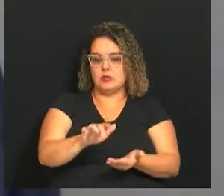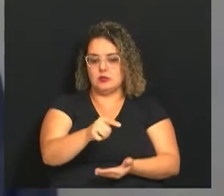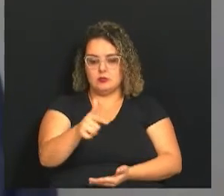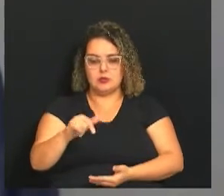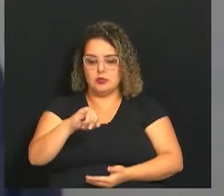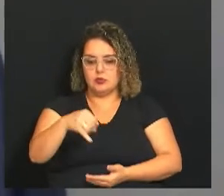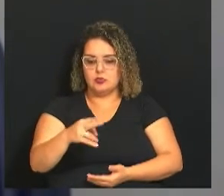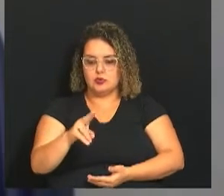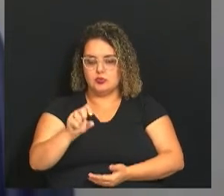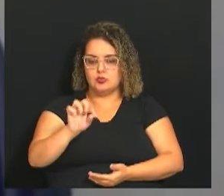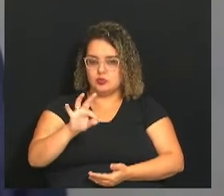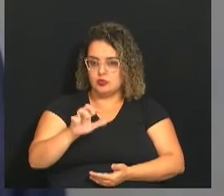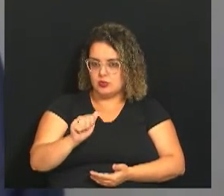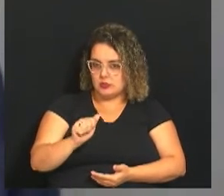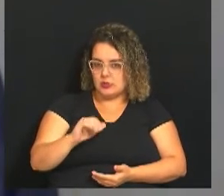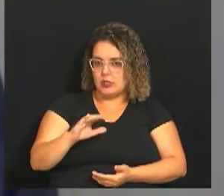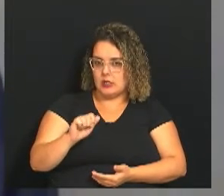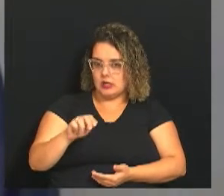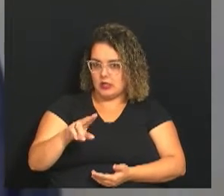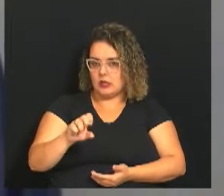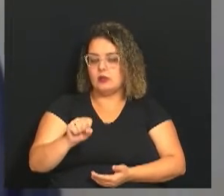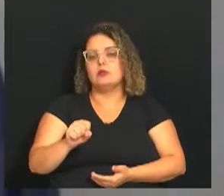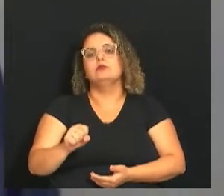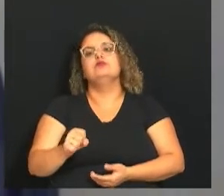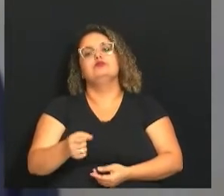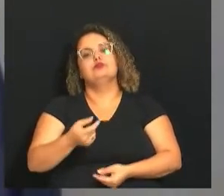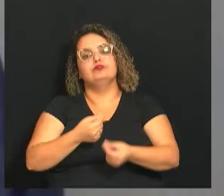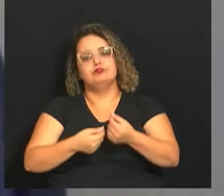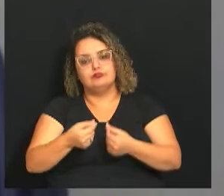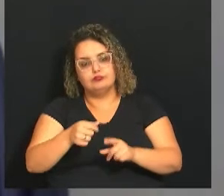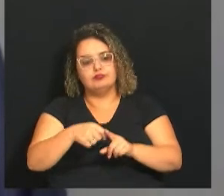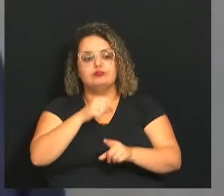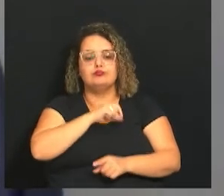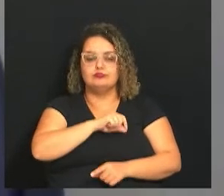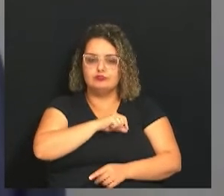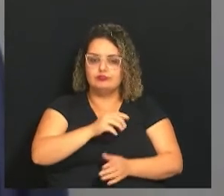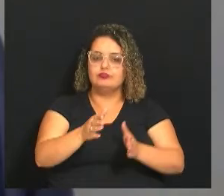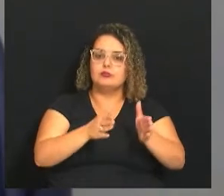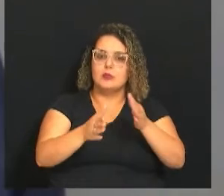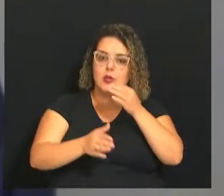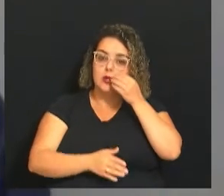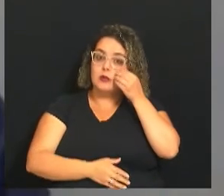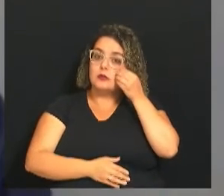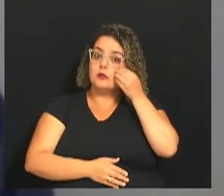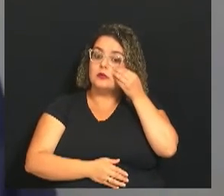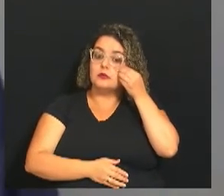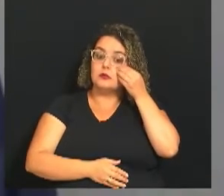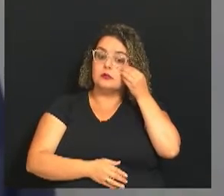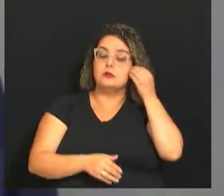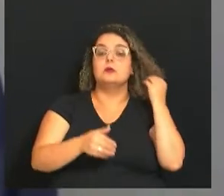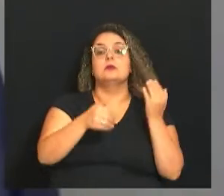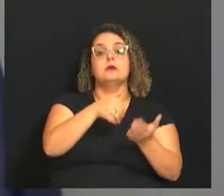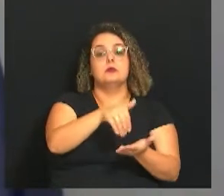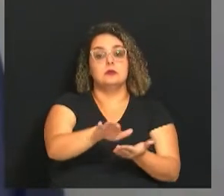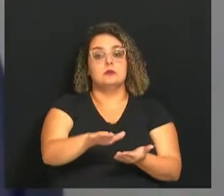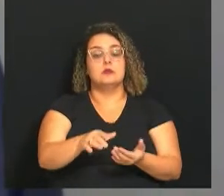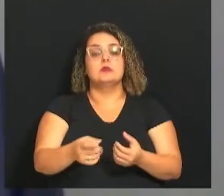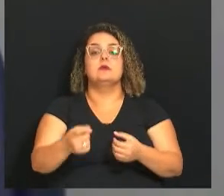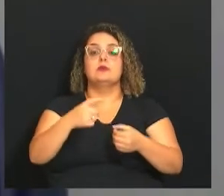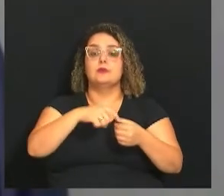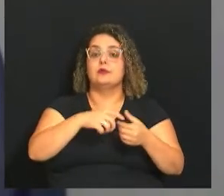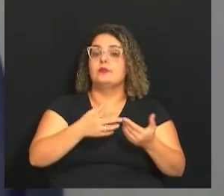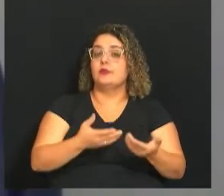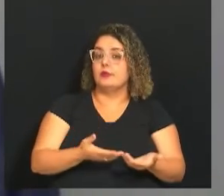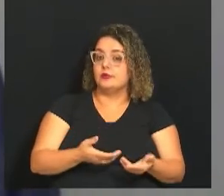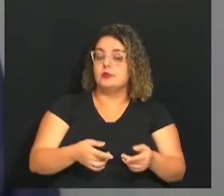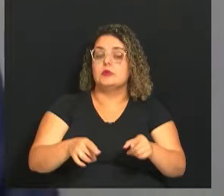o funcionário, arcar com os salários desse período entre a demissão e a reintegração, e